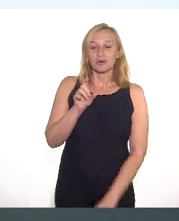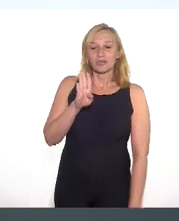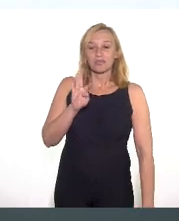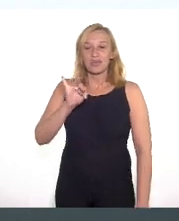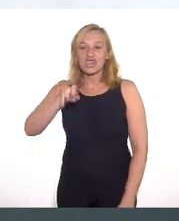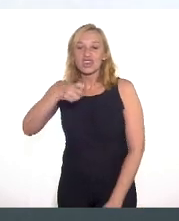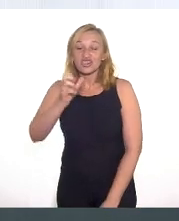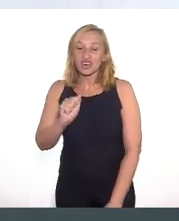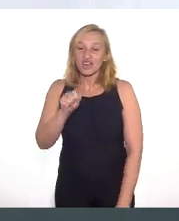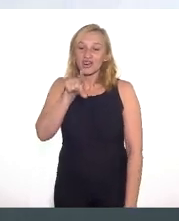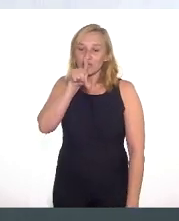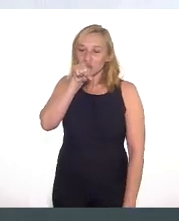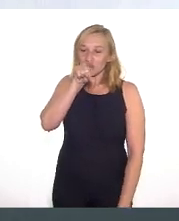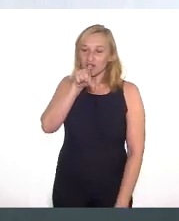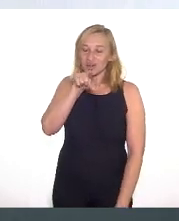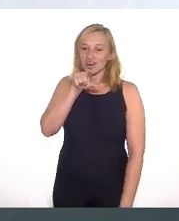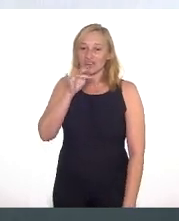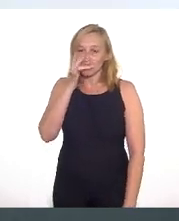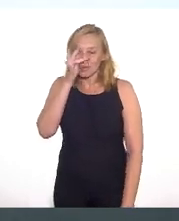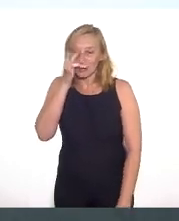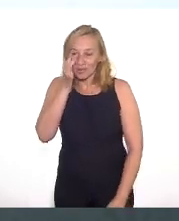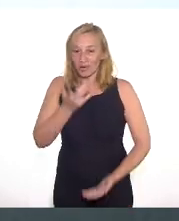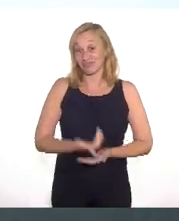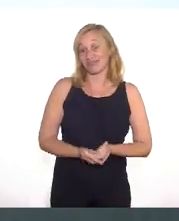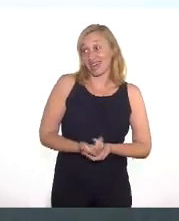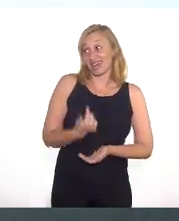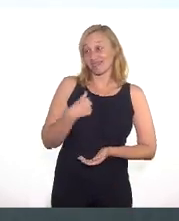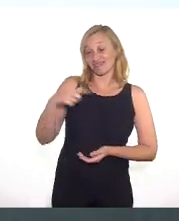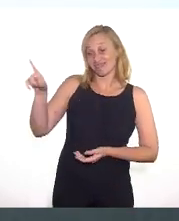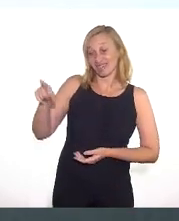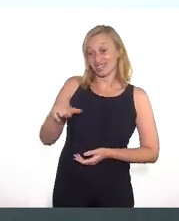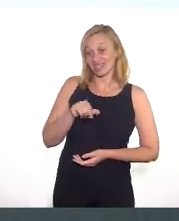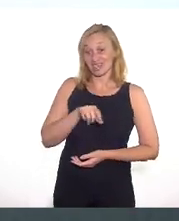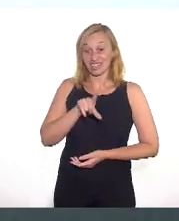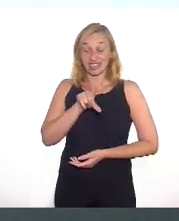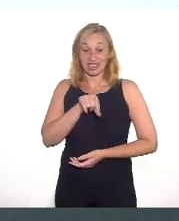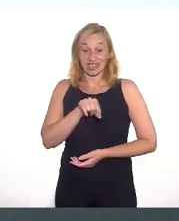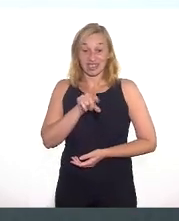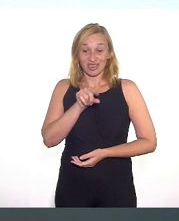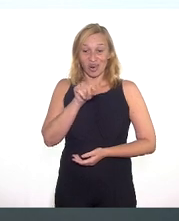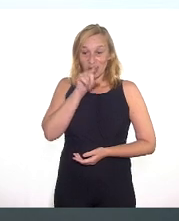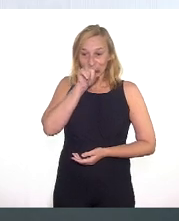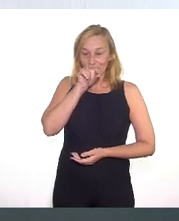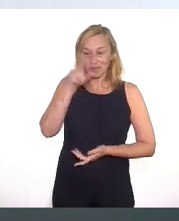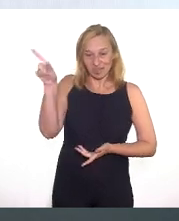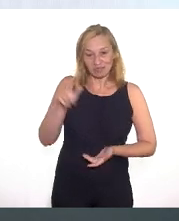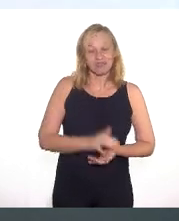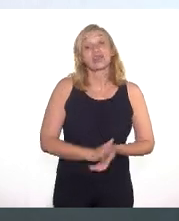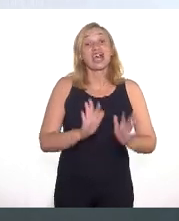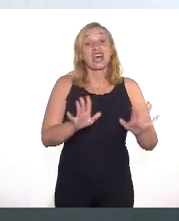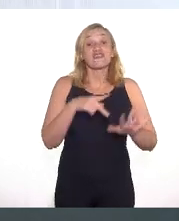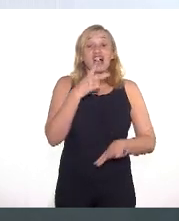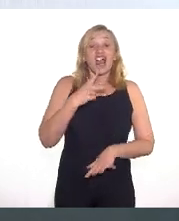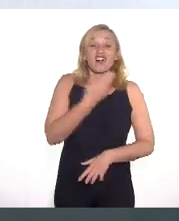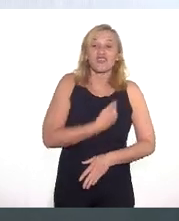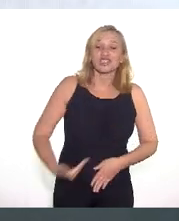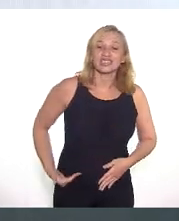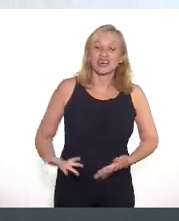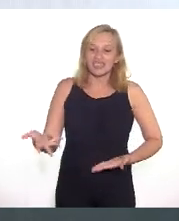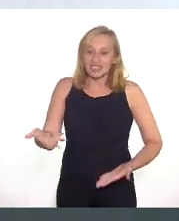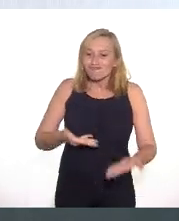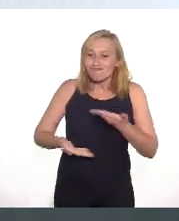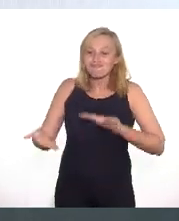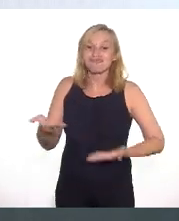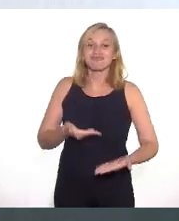Quem nasce em Olinda e Nilópolis não pode ser outra escola. Então, dizer, governador, que essa